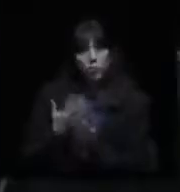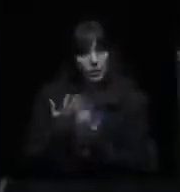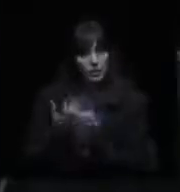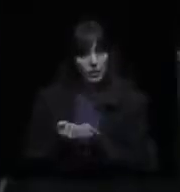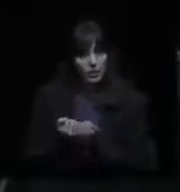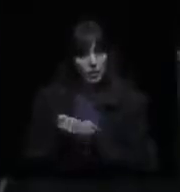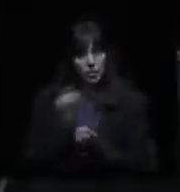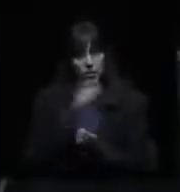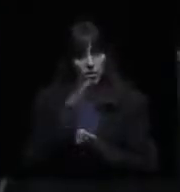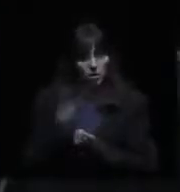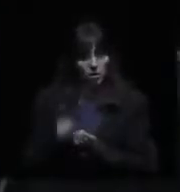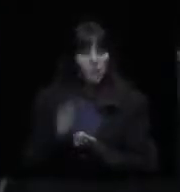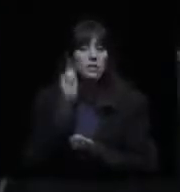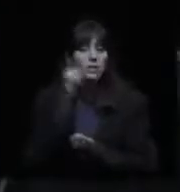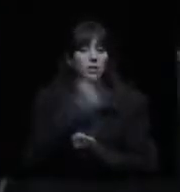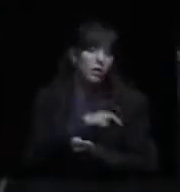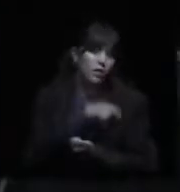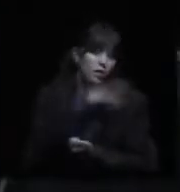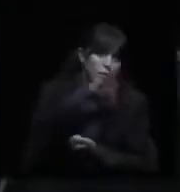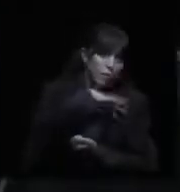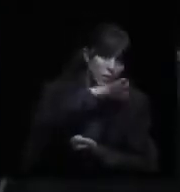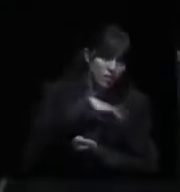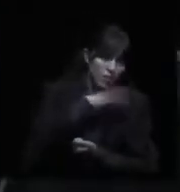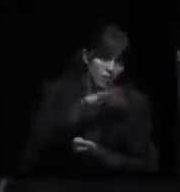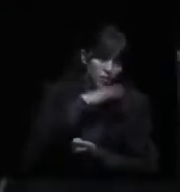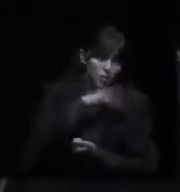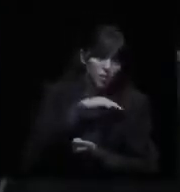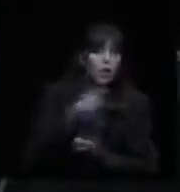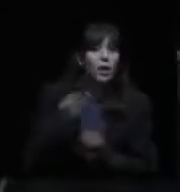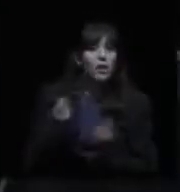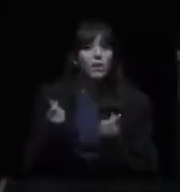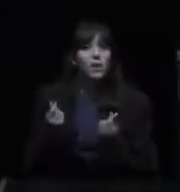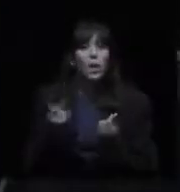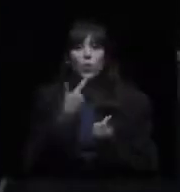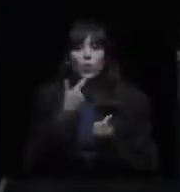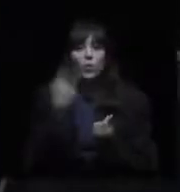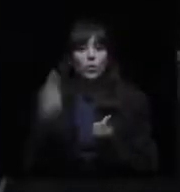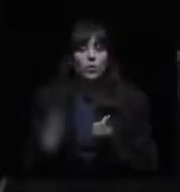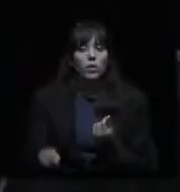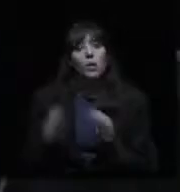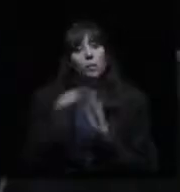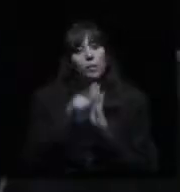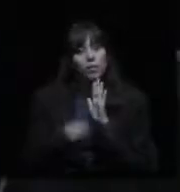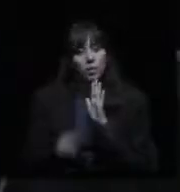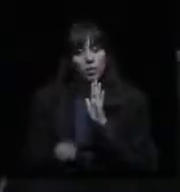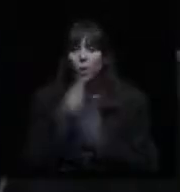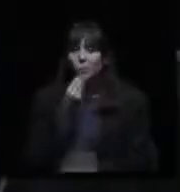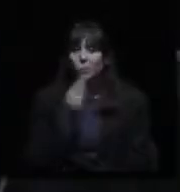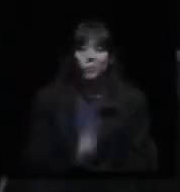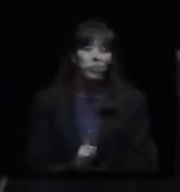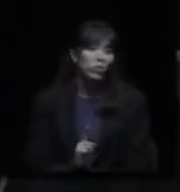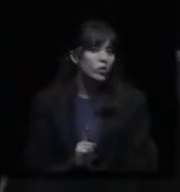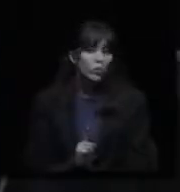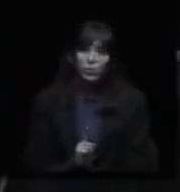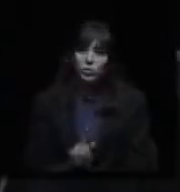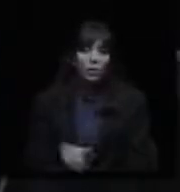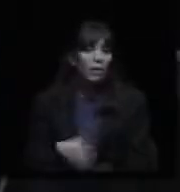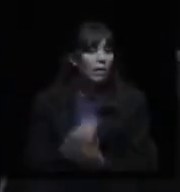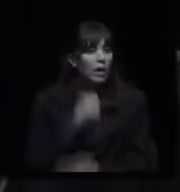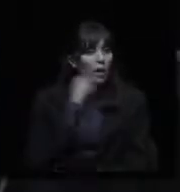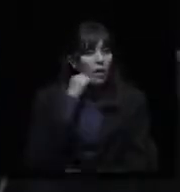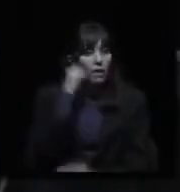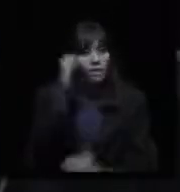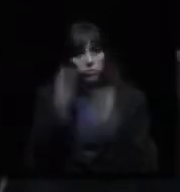IRS às famílias são justamente as famílias mais abonadas, o que faz desta medida uma grande injustiça e agrava ainda mais